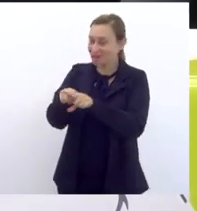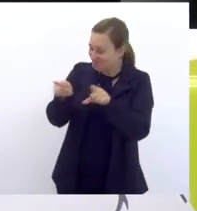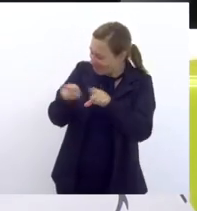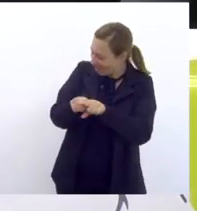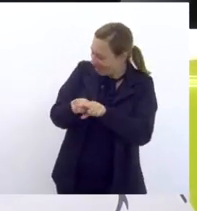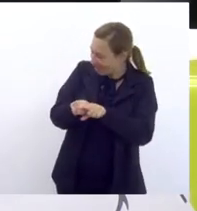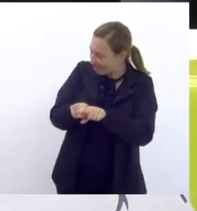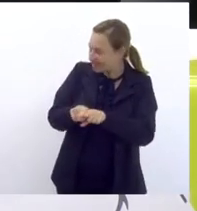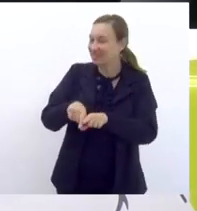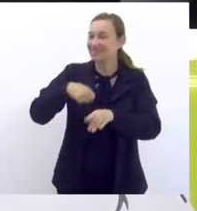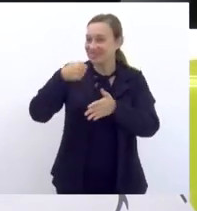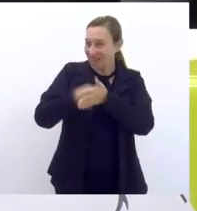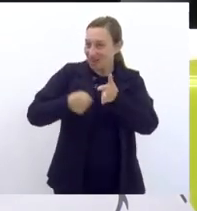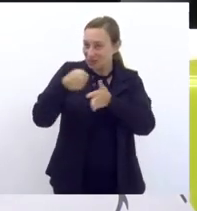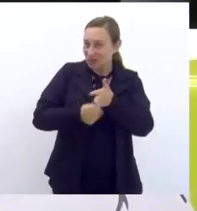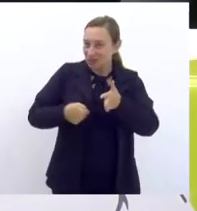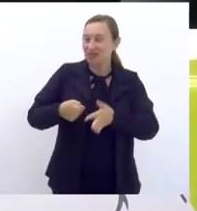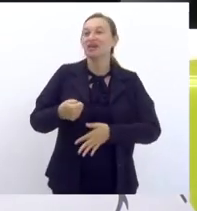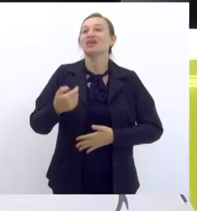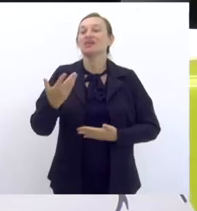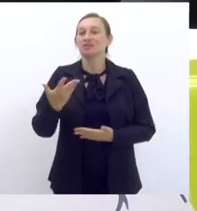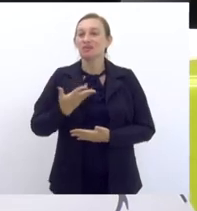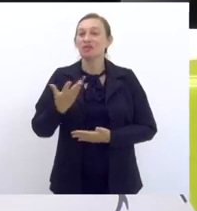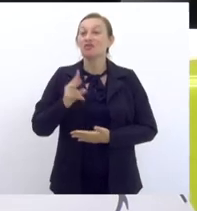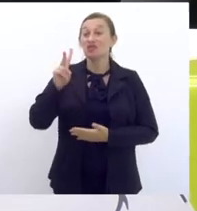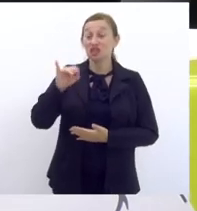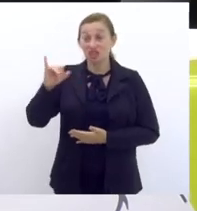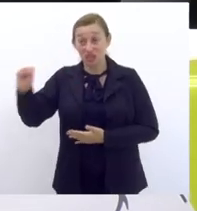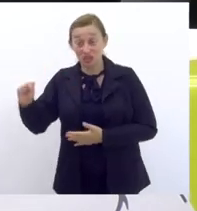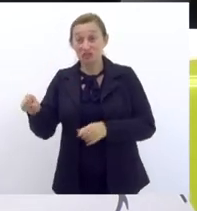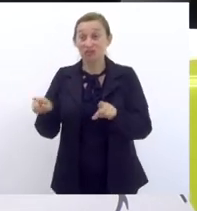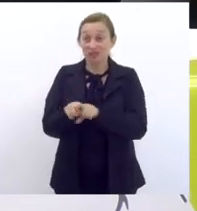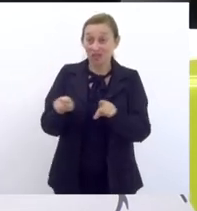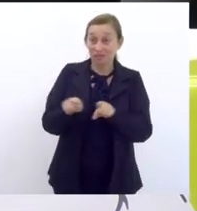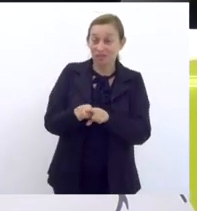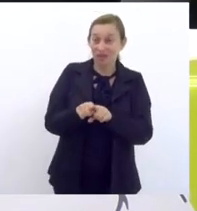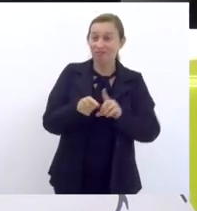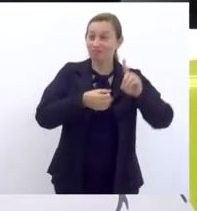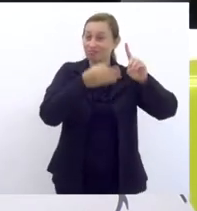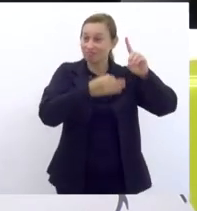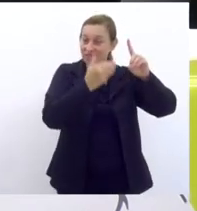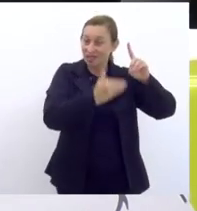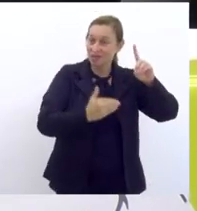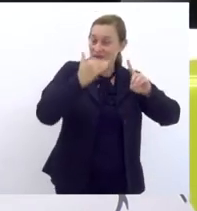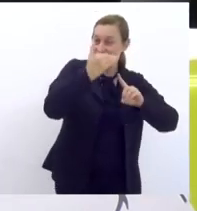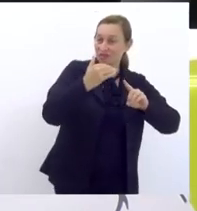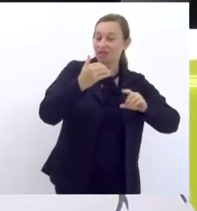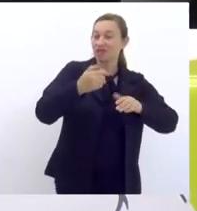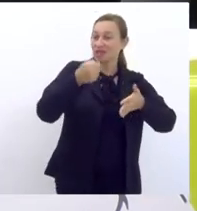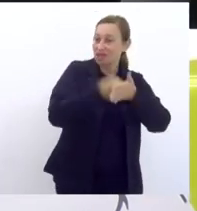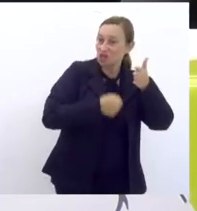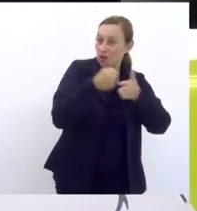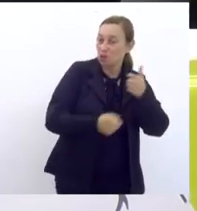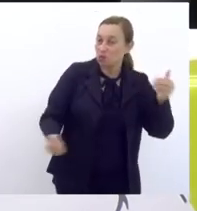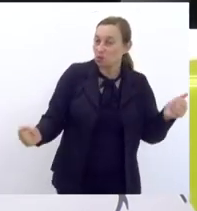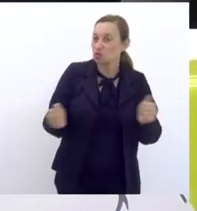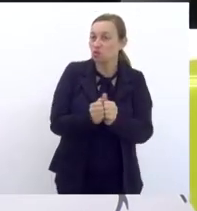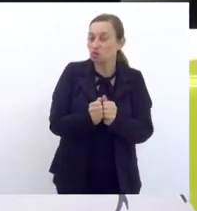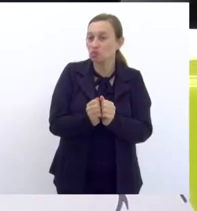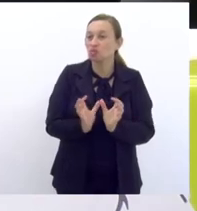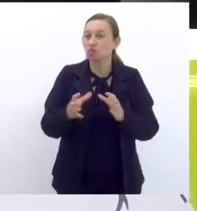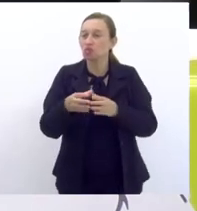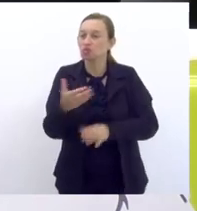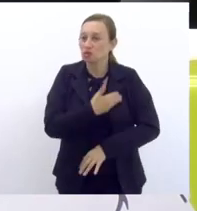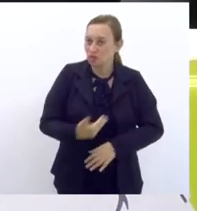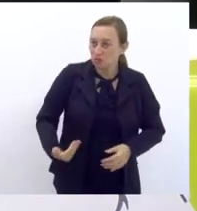dessa luta nosso Vinícius cordeiro que é um grande Embaixador dessa luta junto aos órgãos públicos